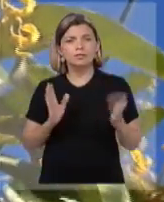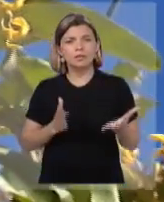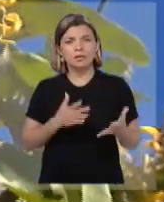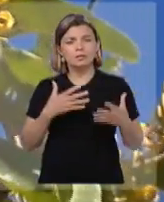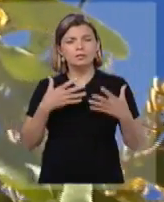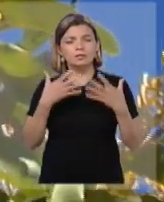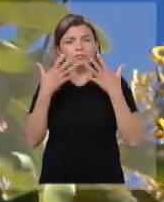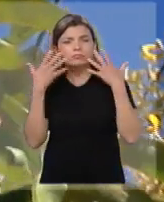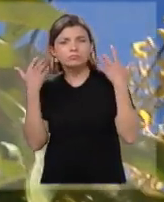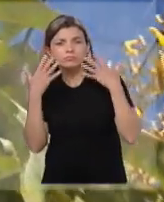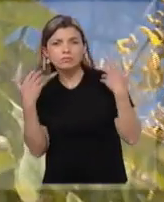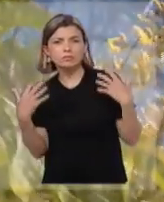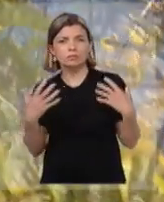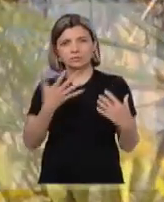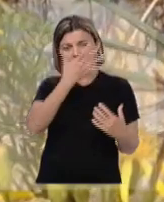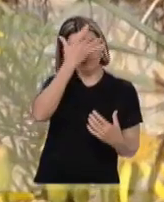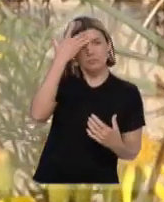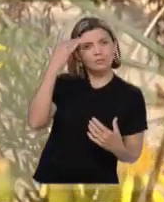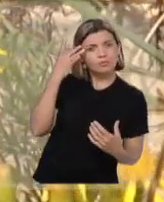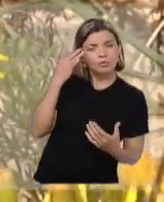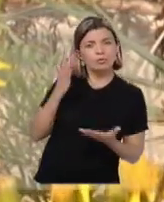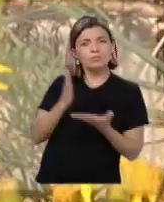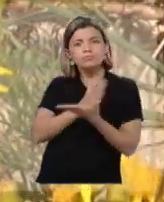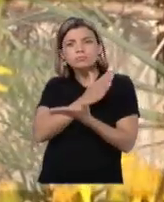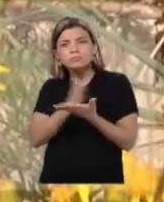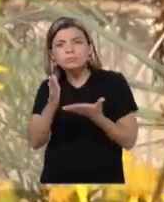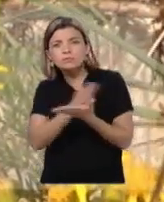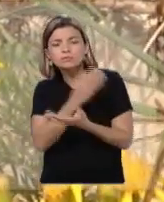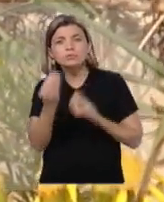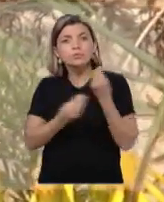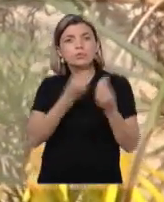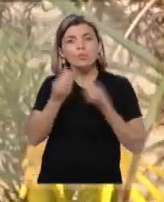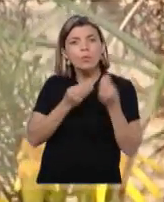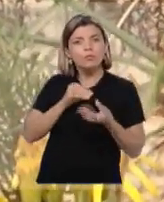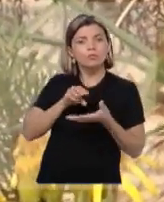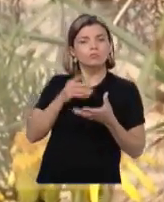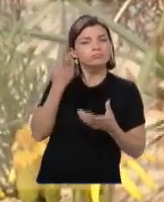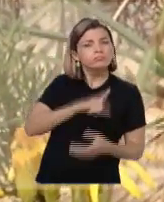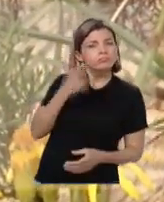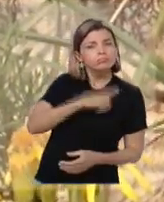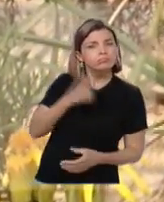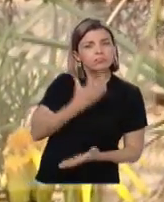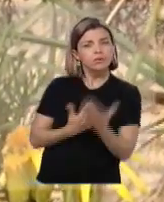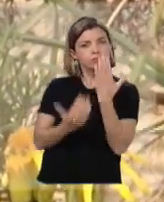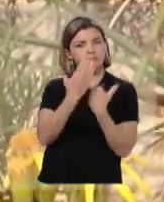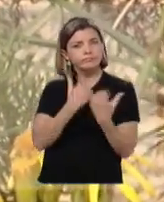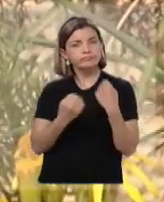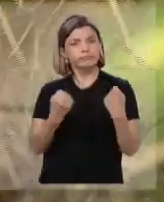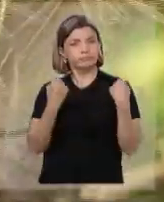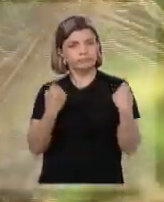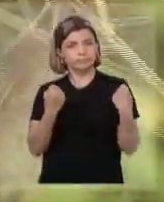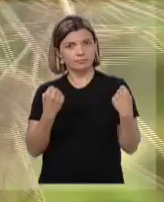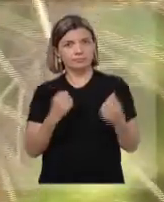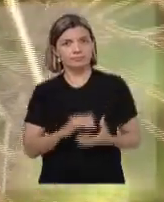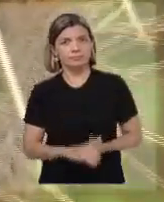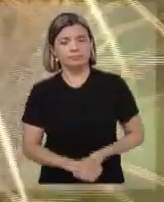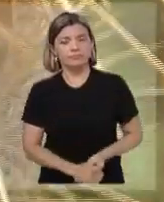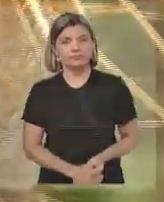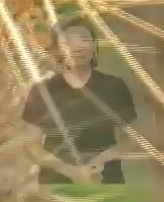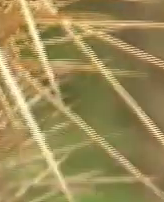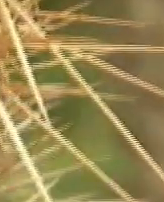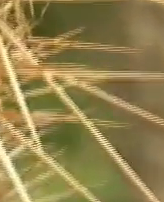Podemos dividir os seres vivos em dois grupos, dependendo da forma como obtêm energia.